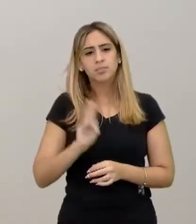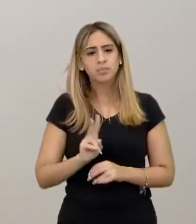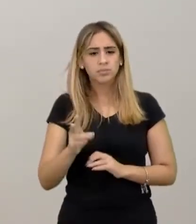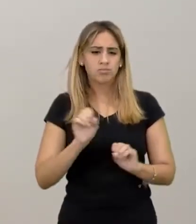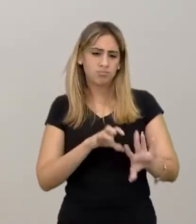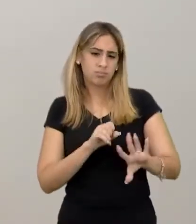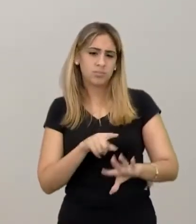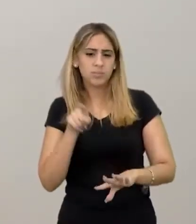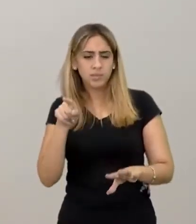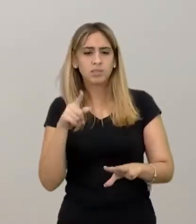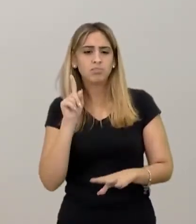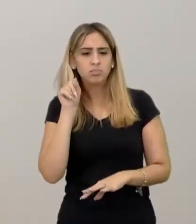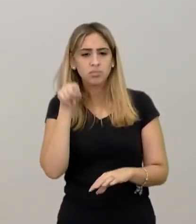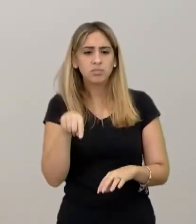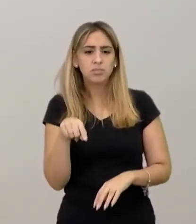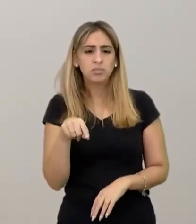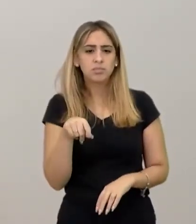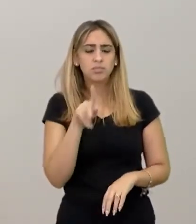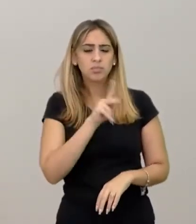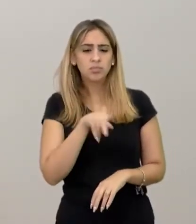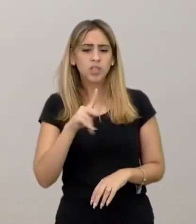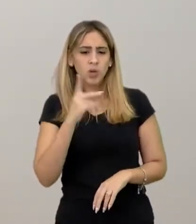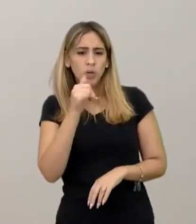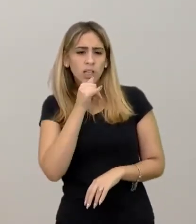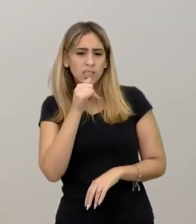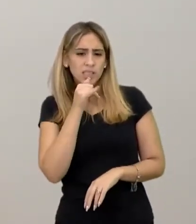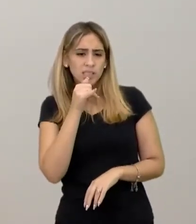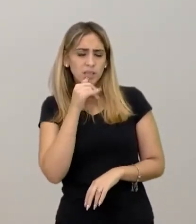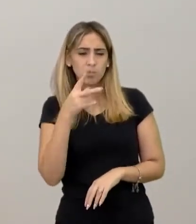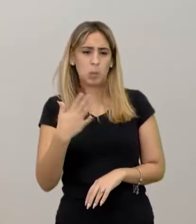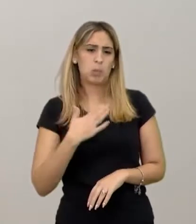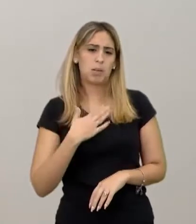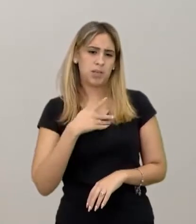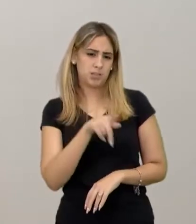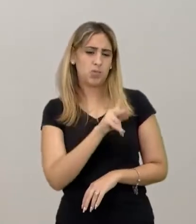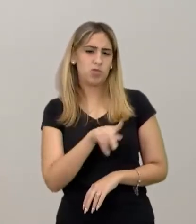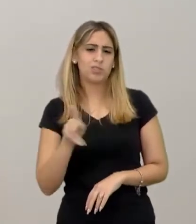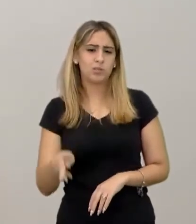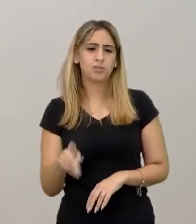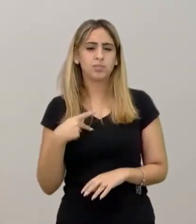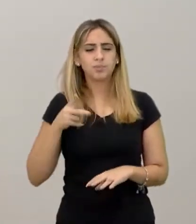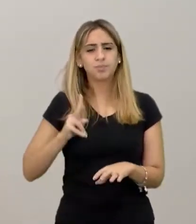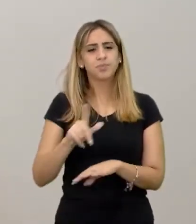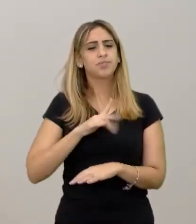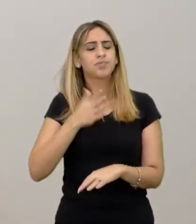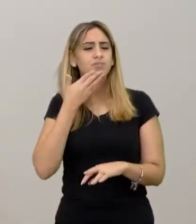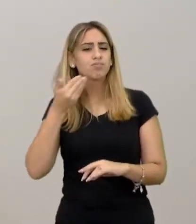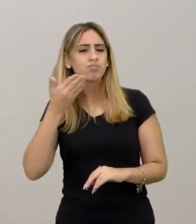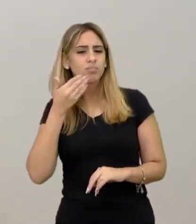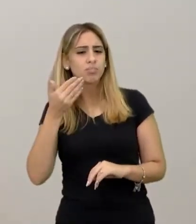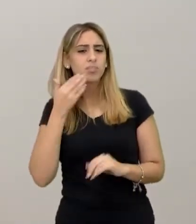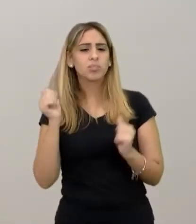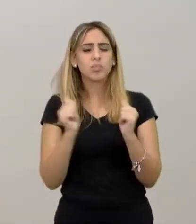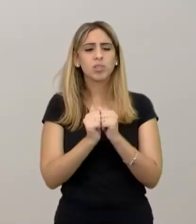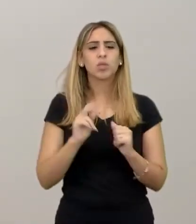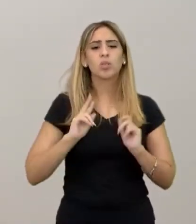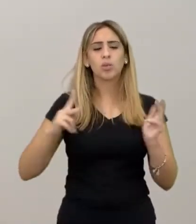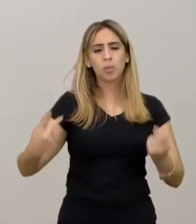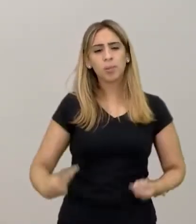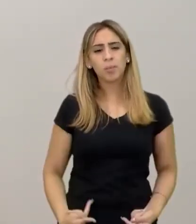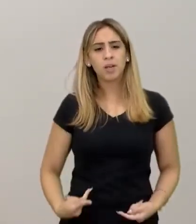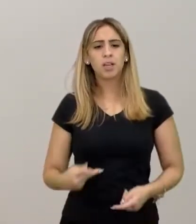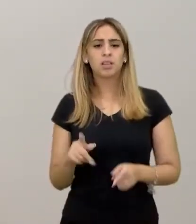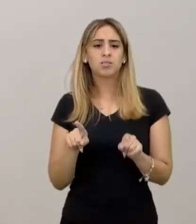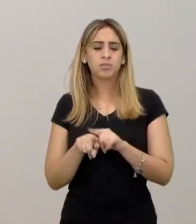lecionando, mas ele foi um exemplo, né, para mim. Então eu também sempre tive facilidade com as